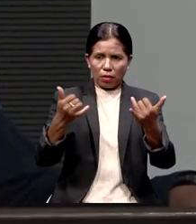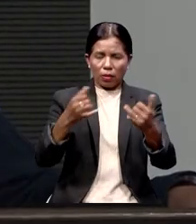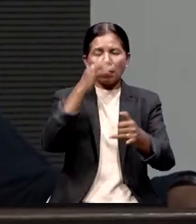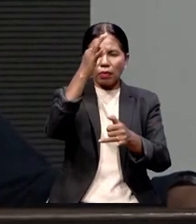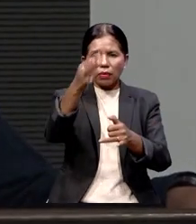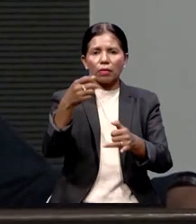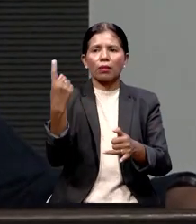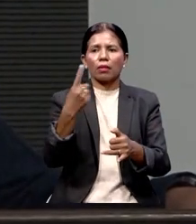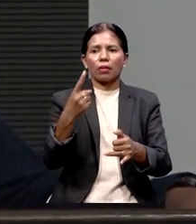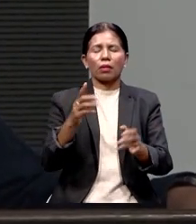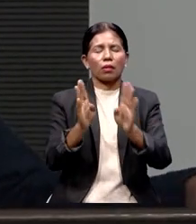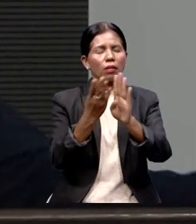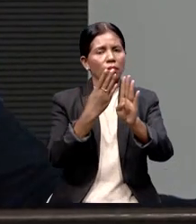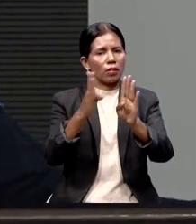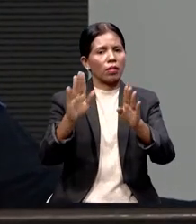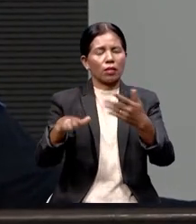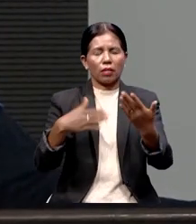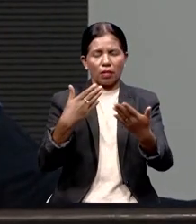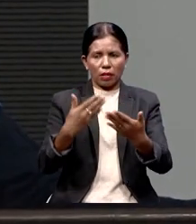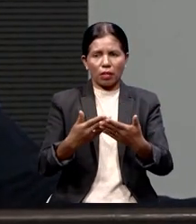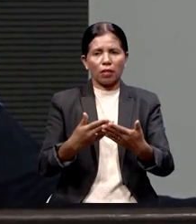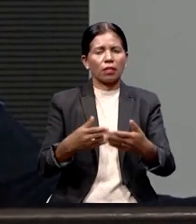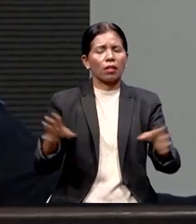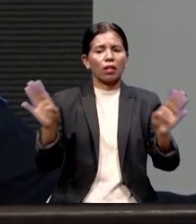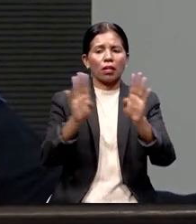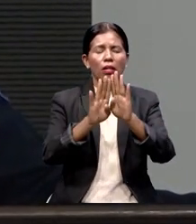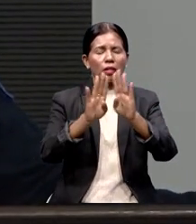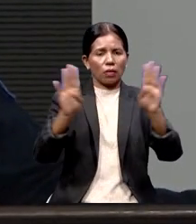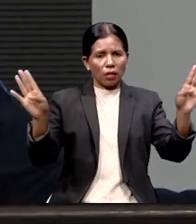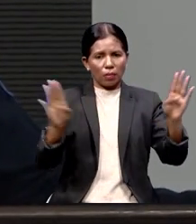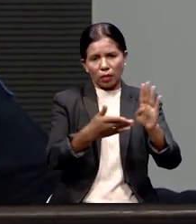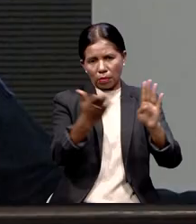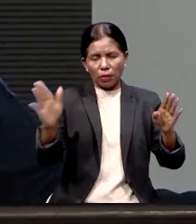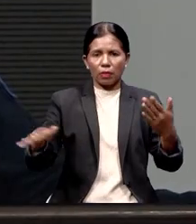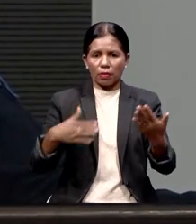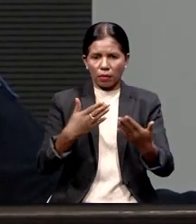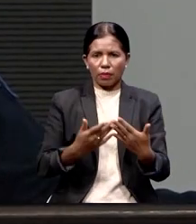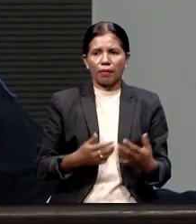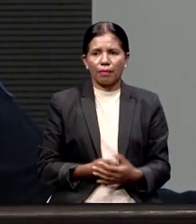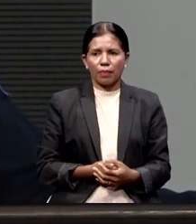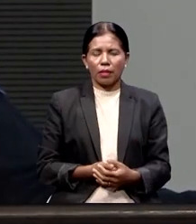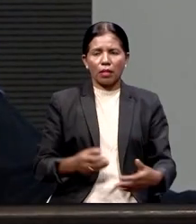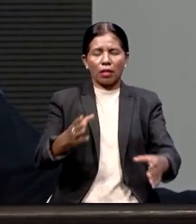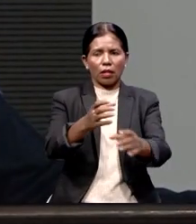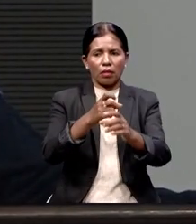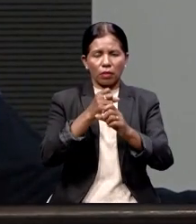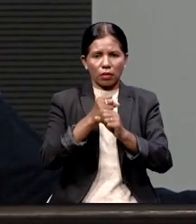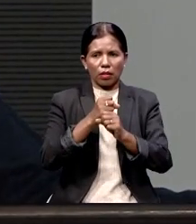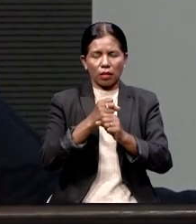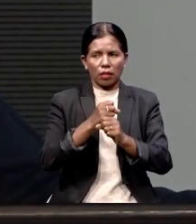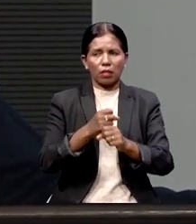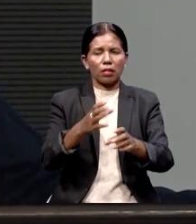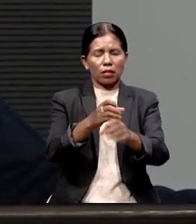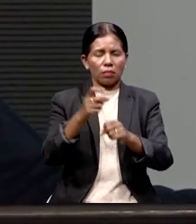oin, Ora mata autoridade a doneira nia se na cloque vai da botira. A tu simo crítica, simo